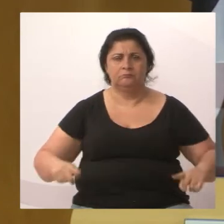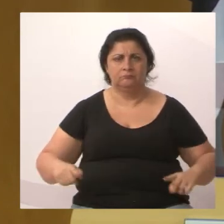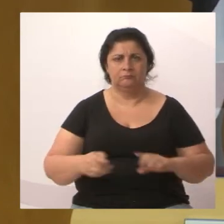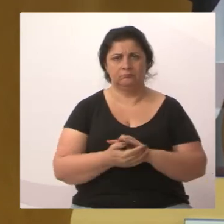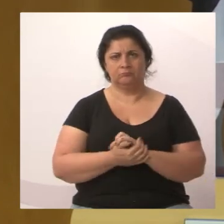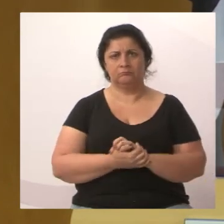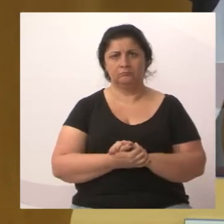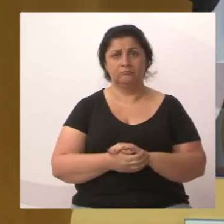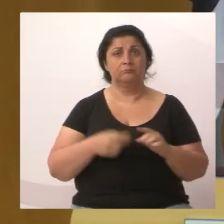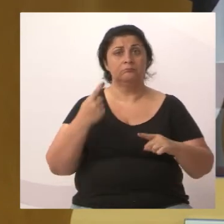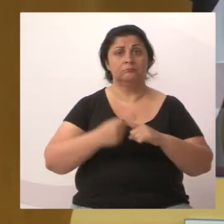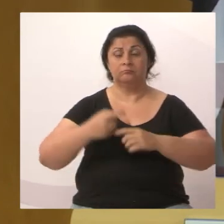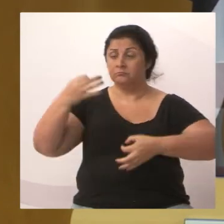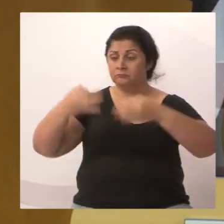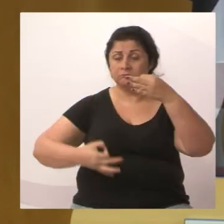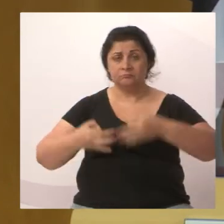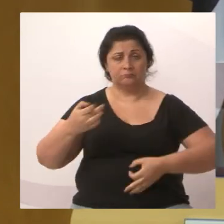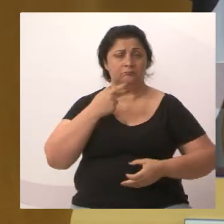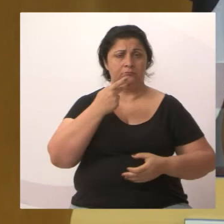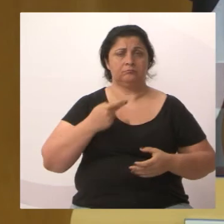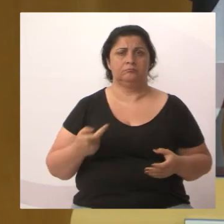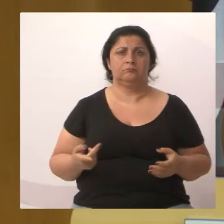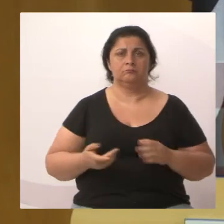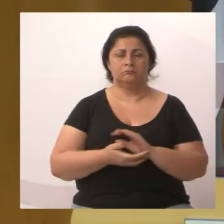do próprio Tribunal de Contas.